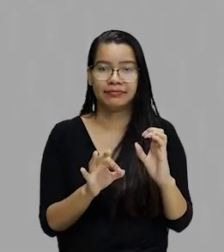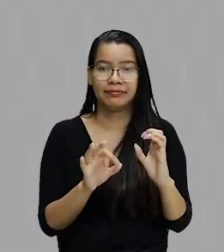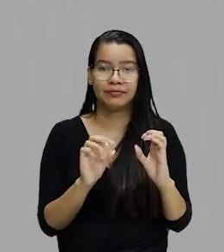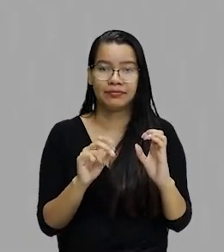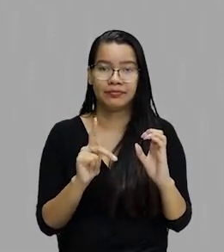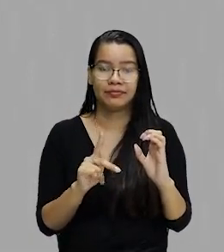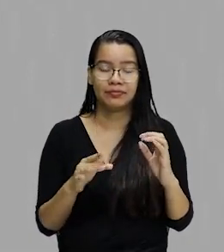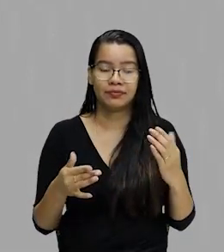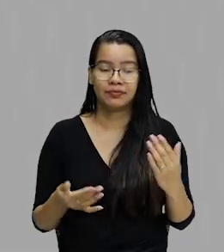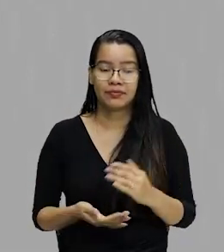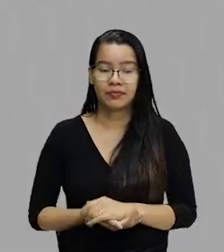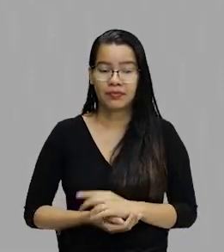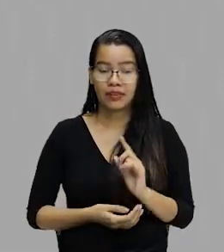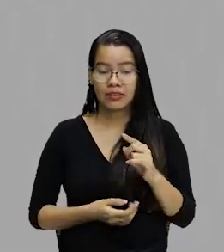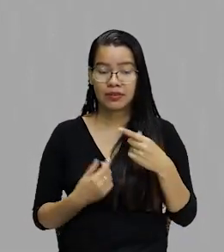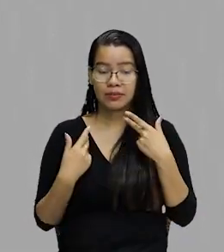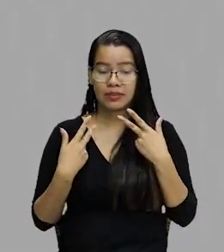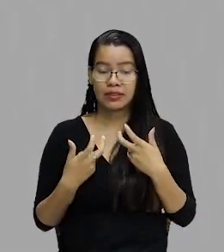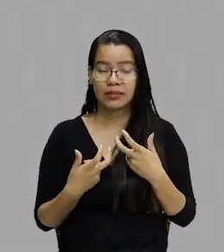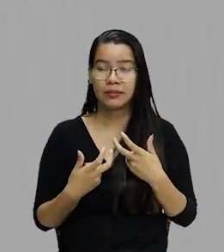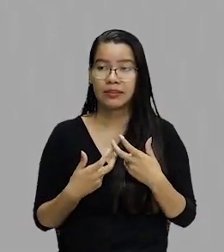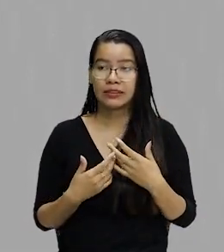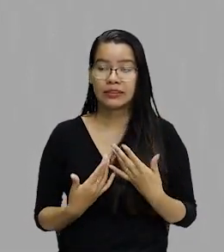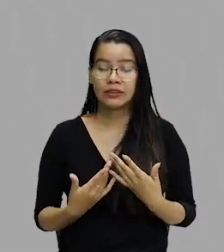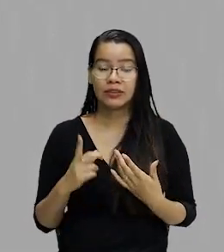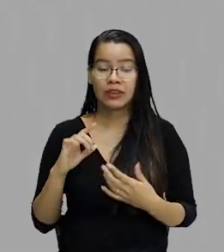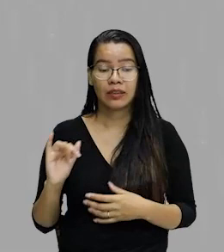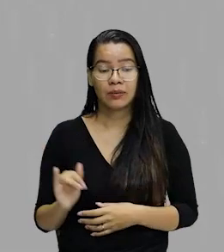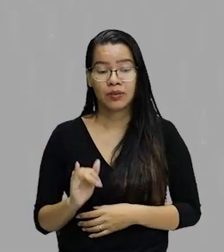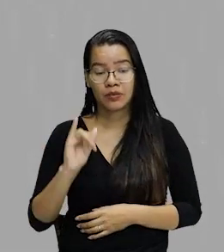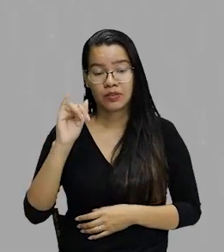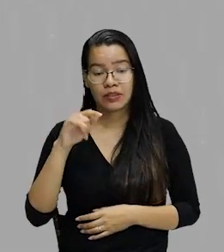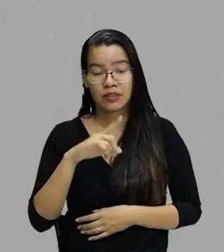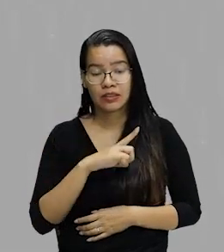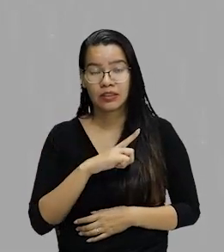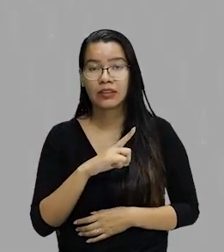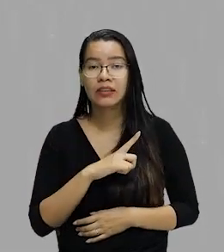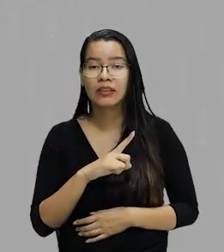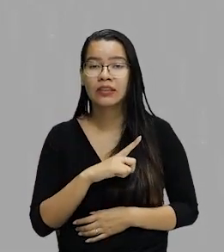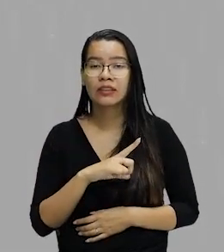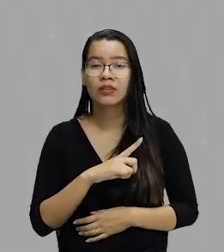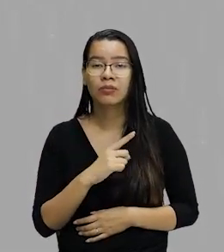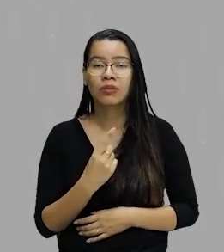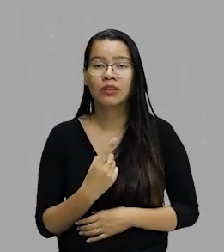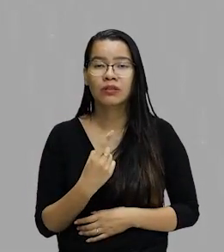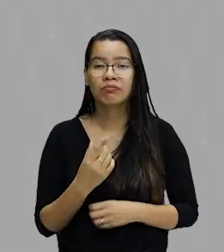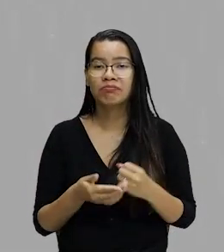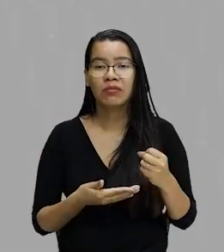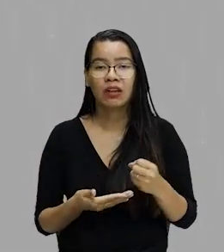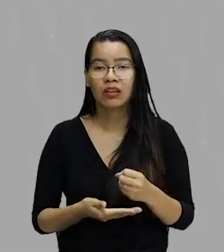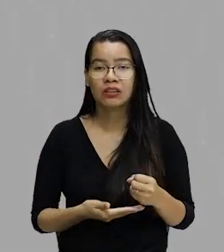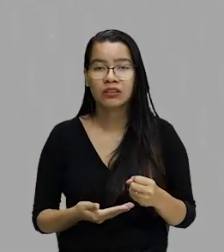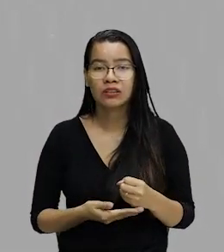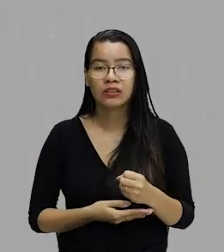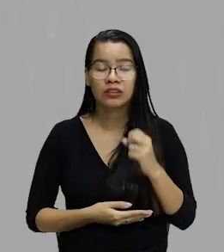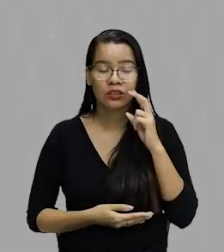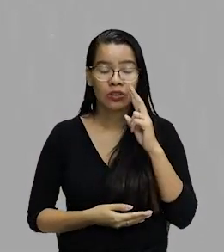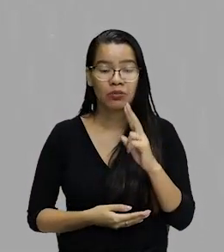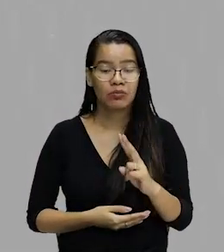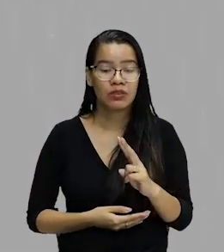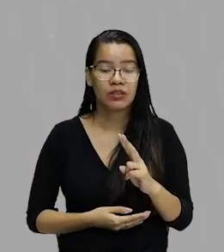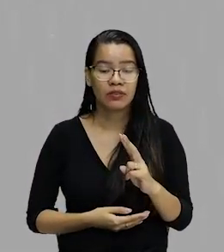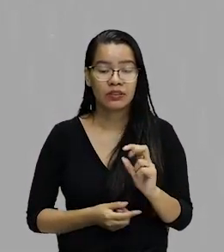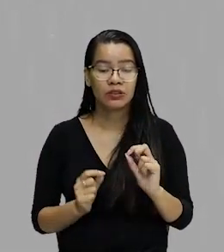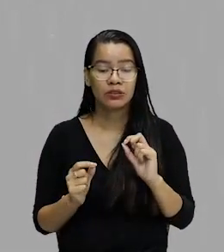correto? Então, você percebe que é importante que você tenha uma condição básica de observar aquilo